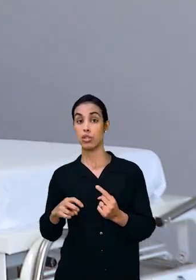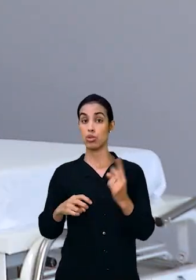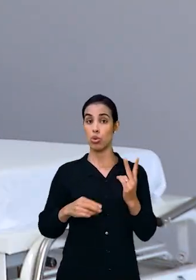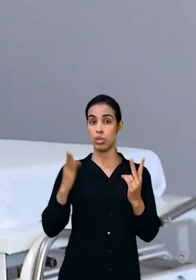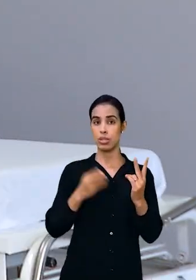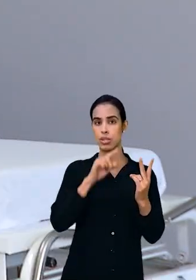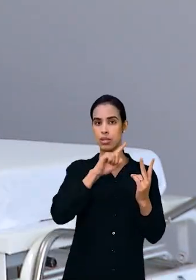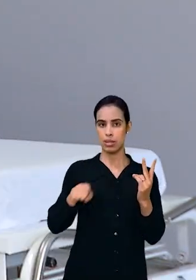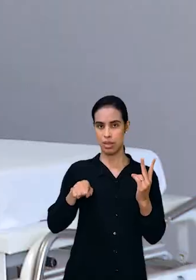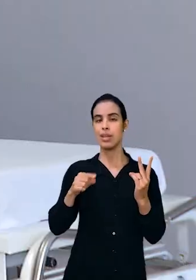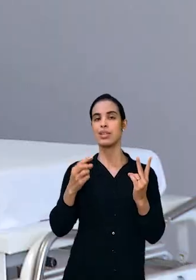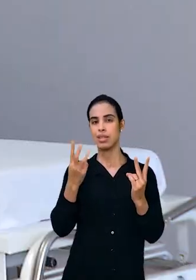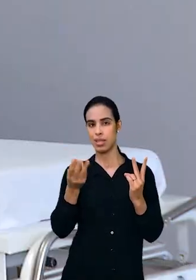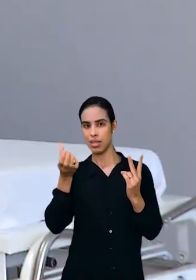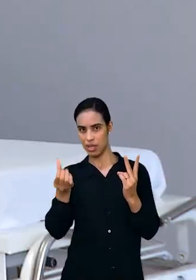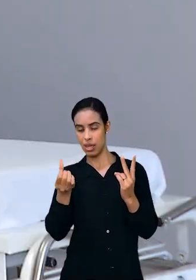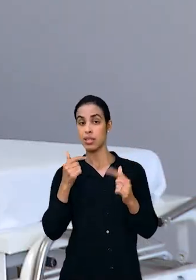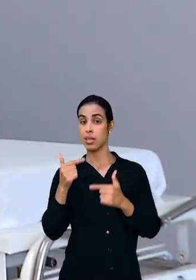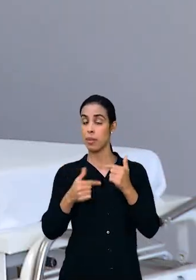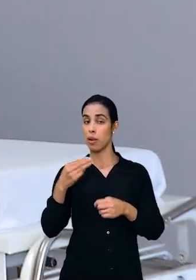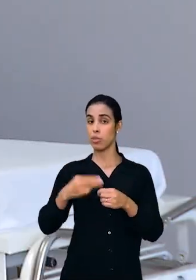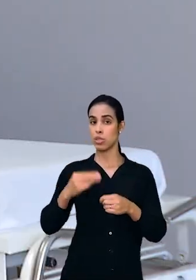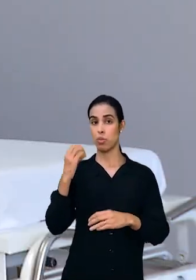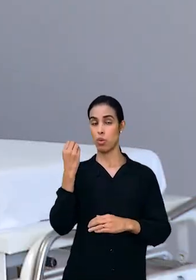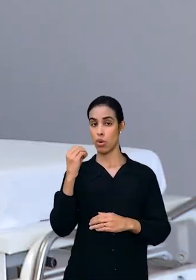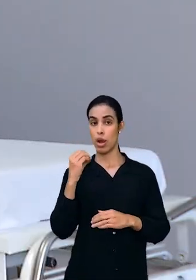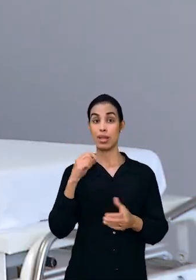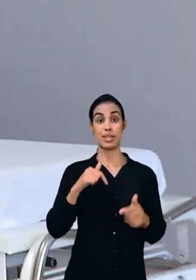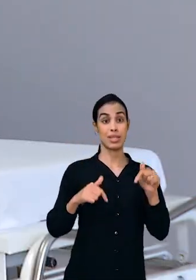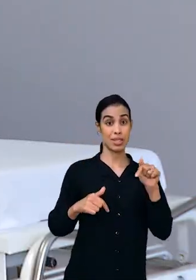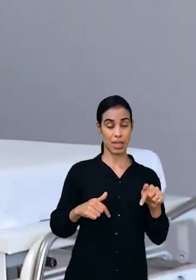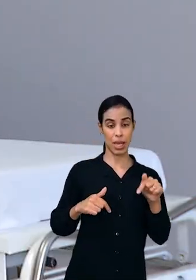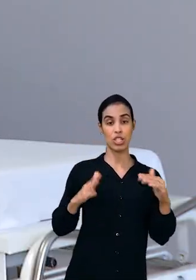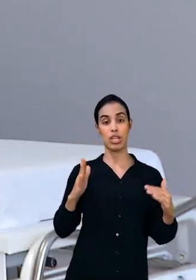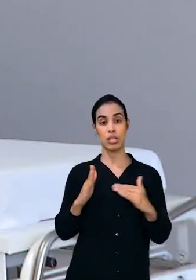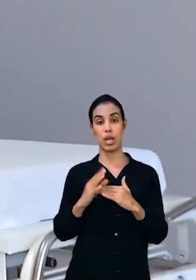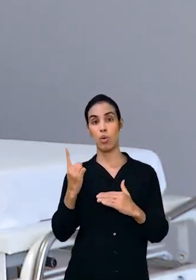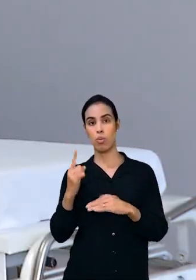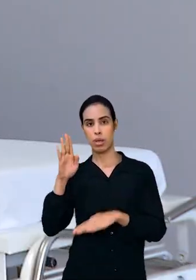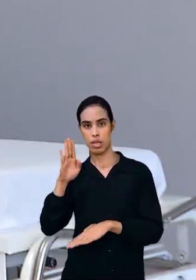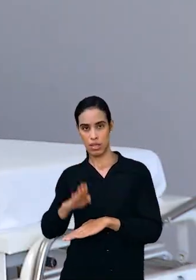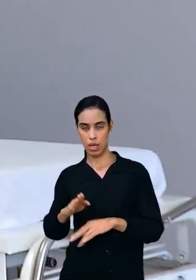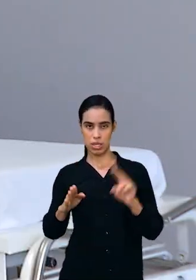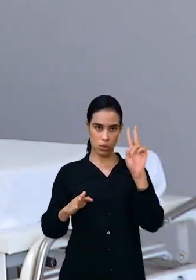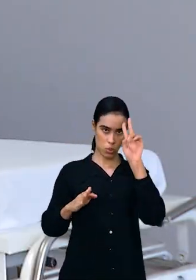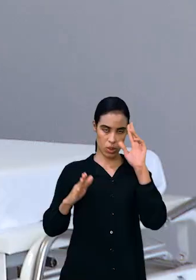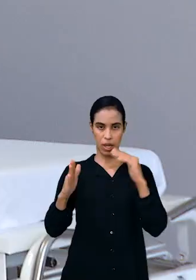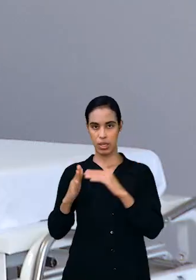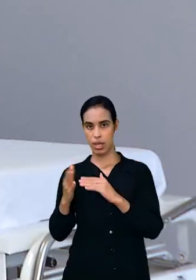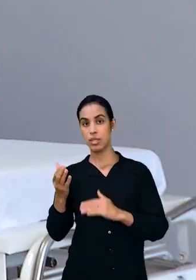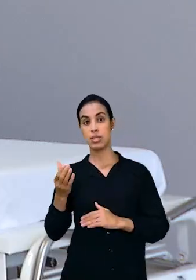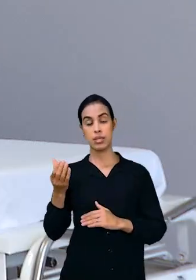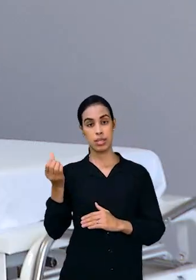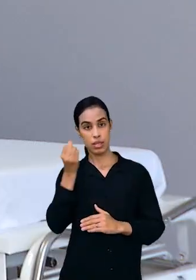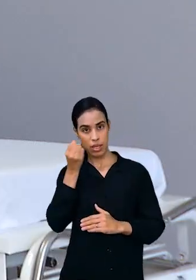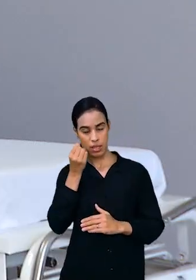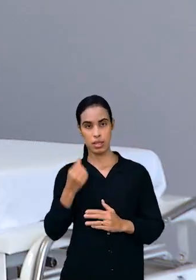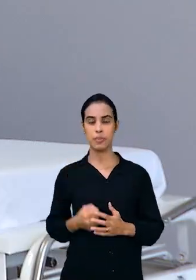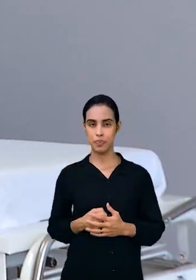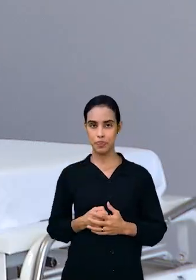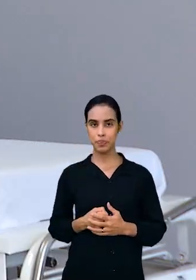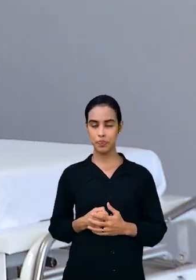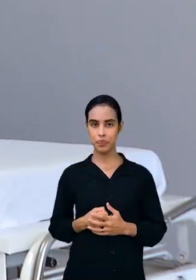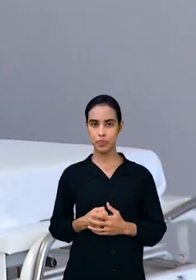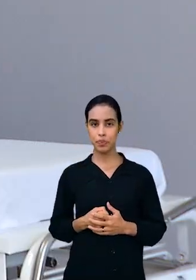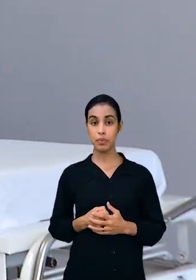por 36, e trabalhava para o município de Porto Alegre das 7 da manhã à 1 da tarde, de segunda a